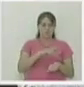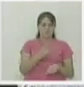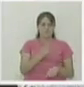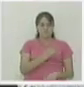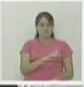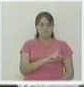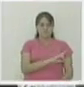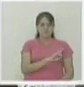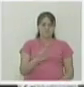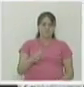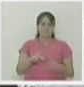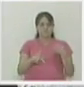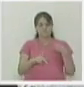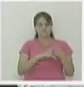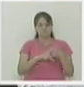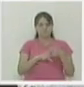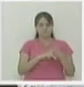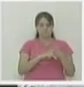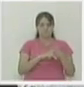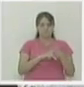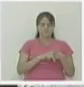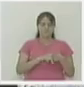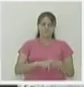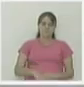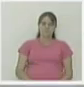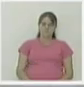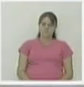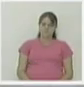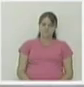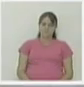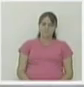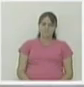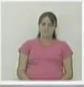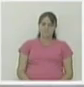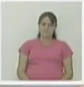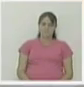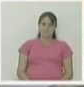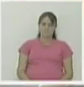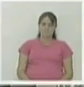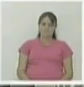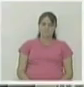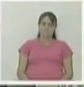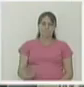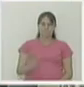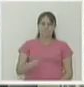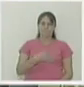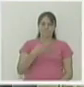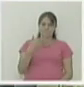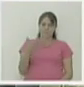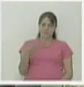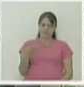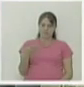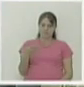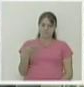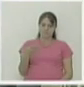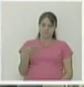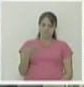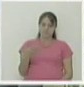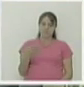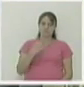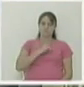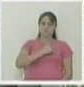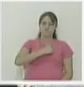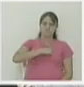sua essência é ser pedra, e trocou o nome dele. Então, quando aqui São João está